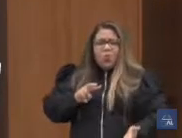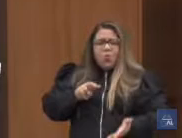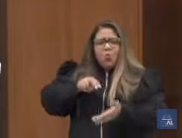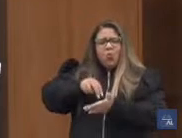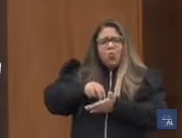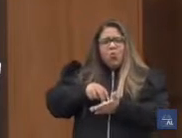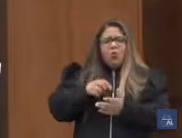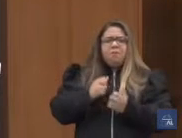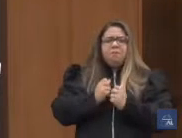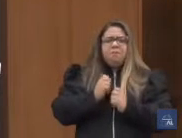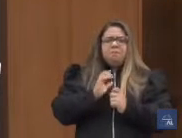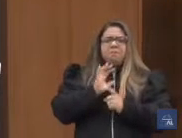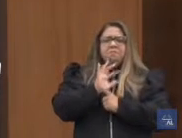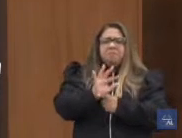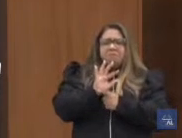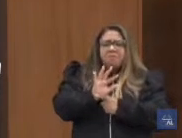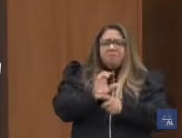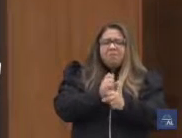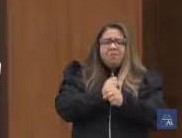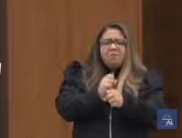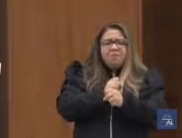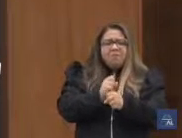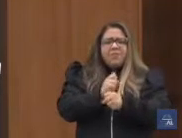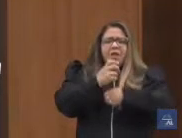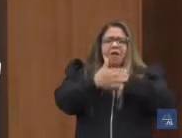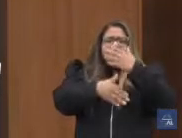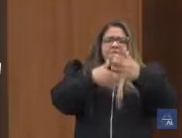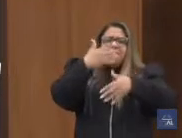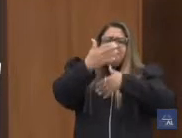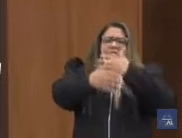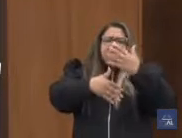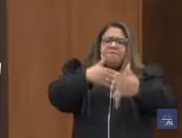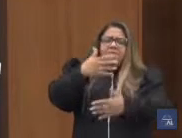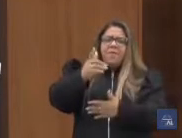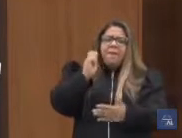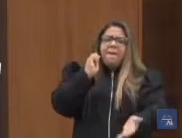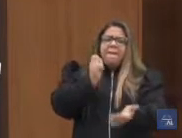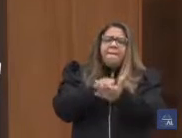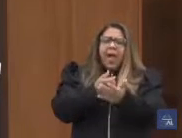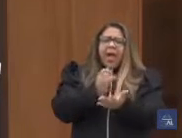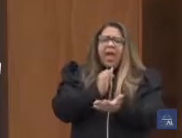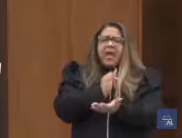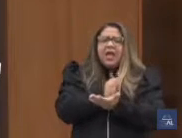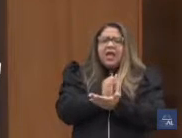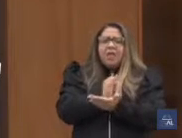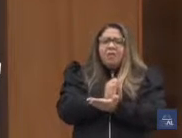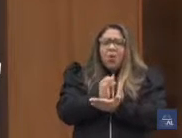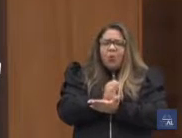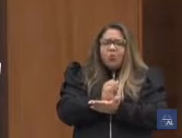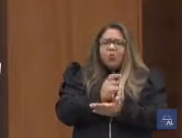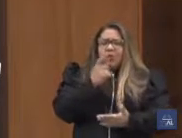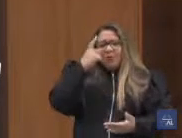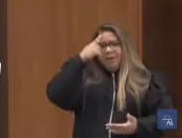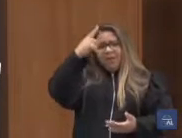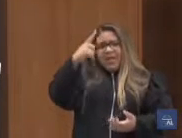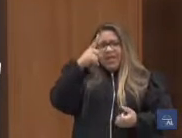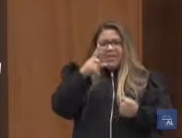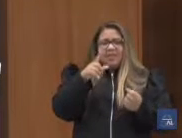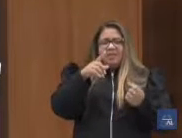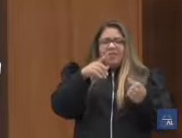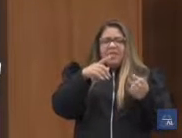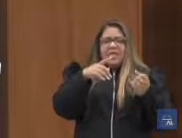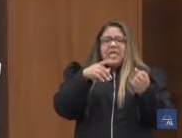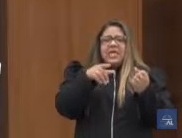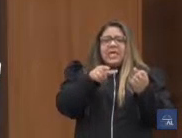durante anos se sente segurado né acha que está segurado e quando precisa do